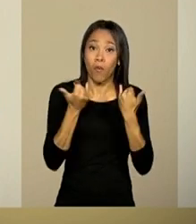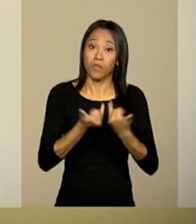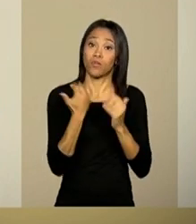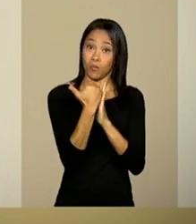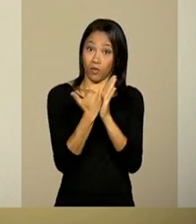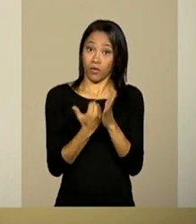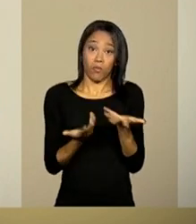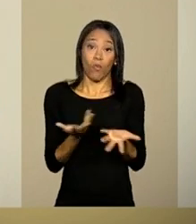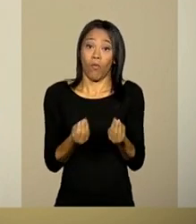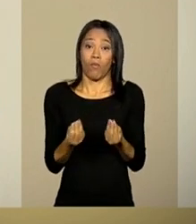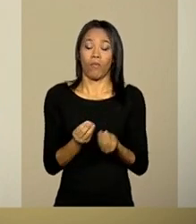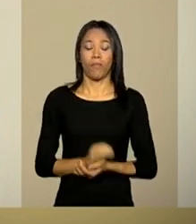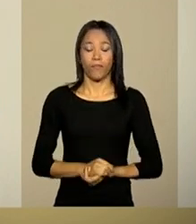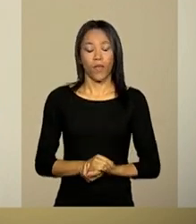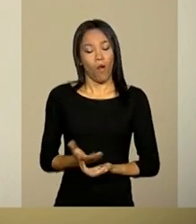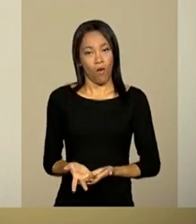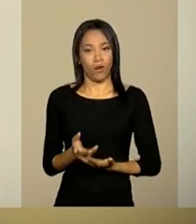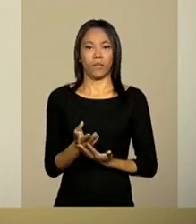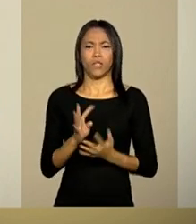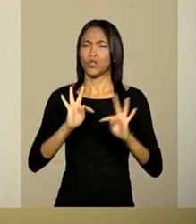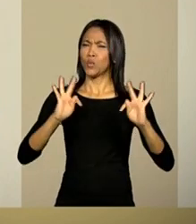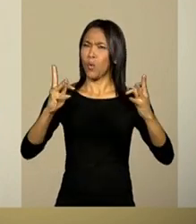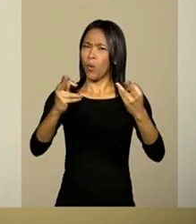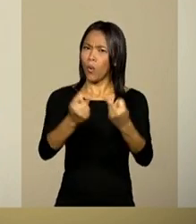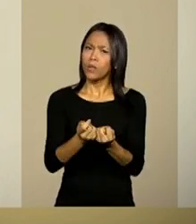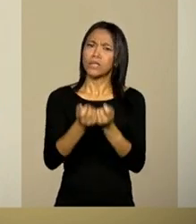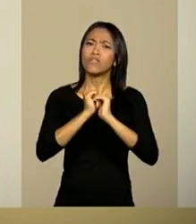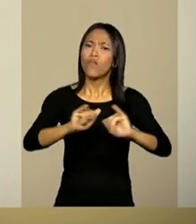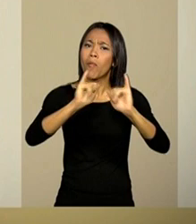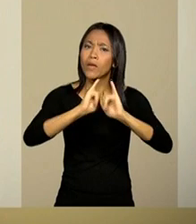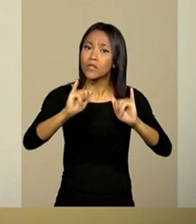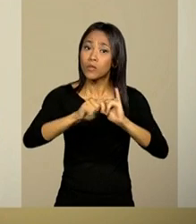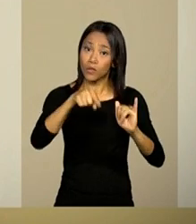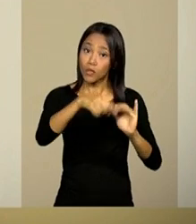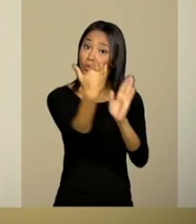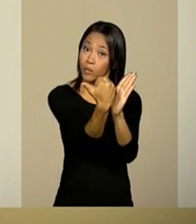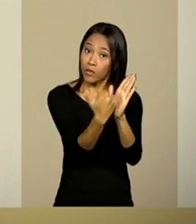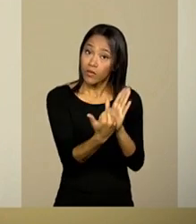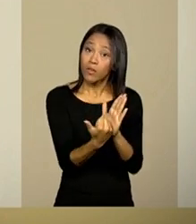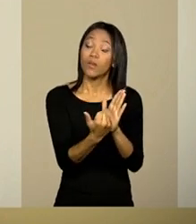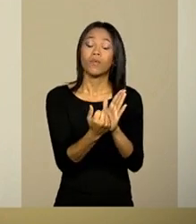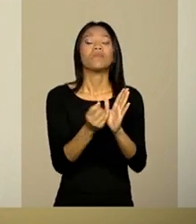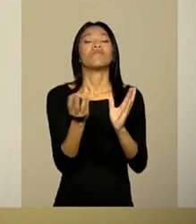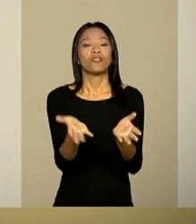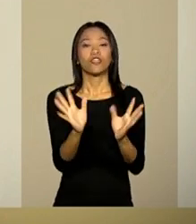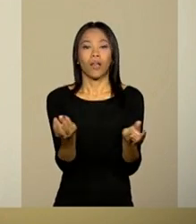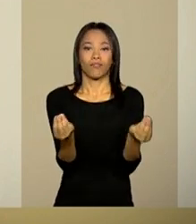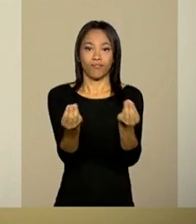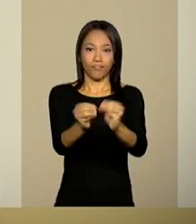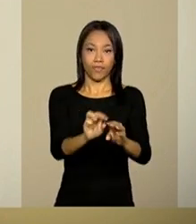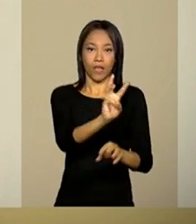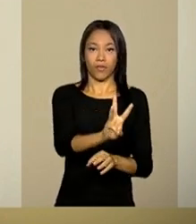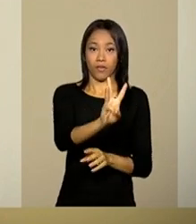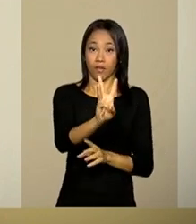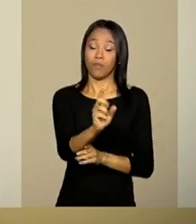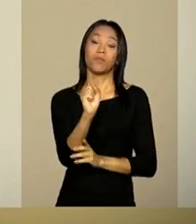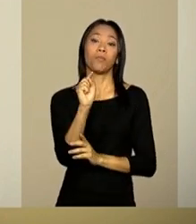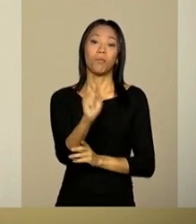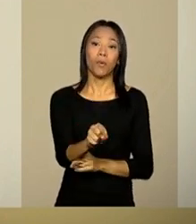Fronteiras Luciano todas as informações sobre o ciênci sem fronteiras estão no site